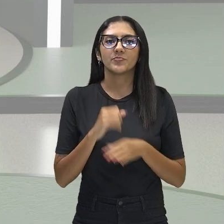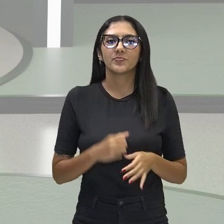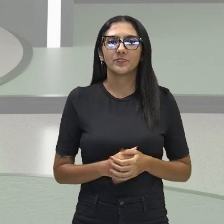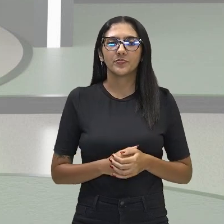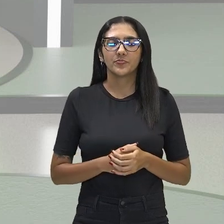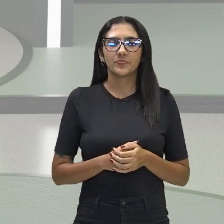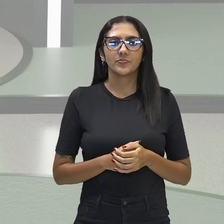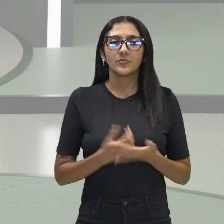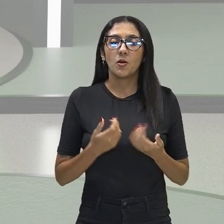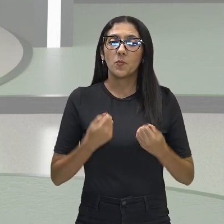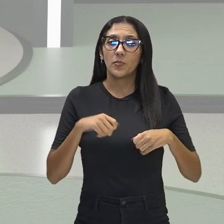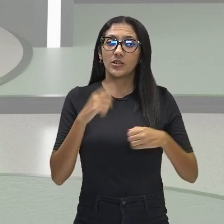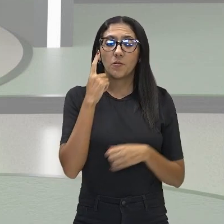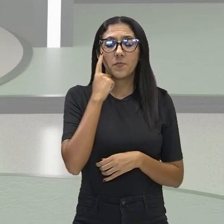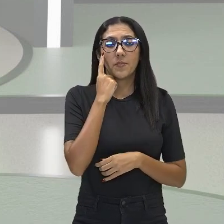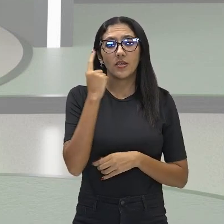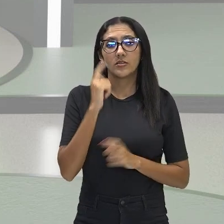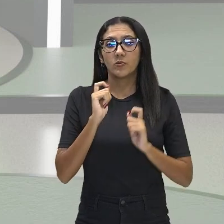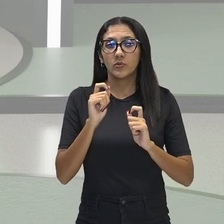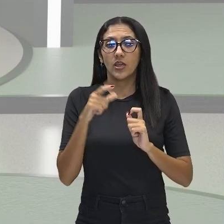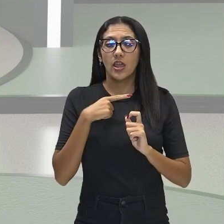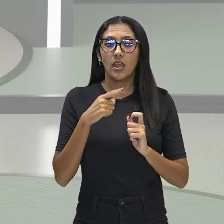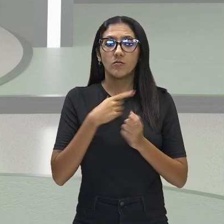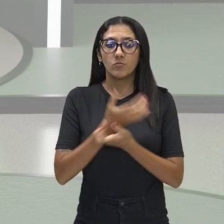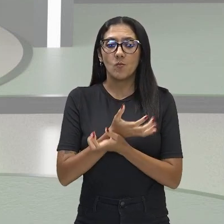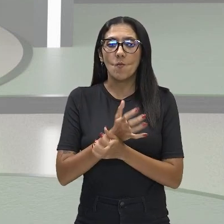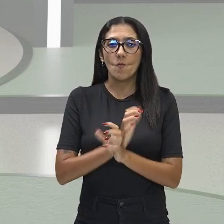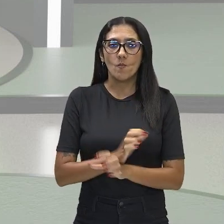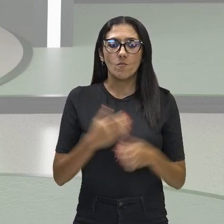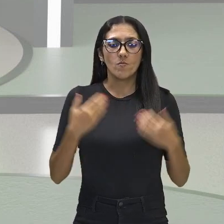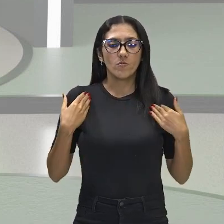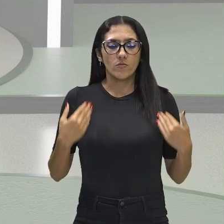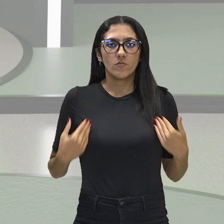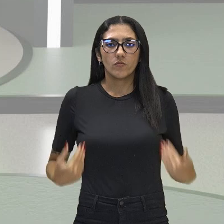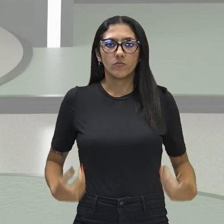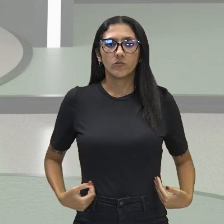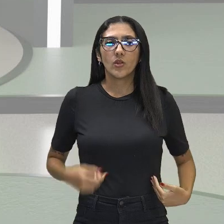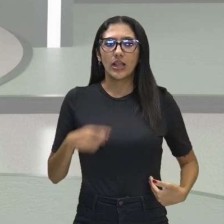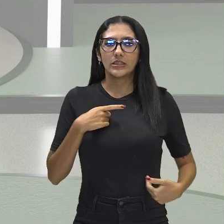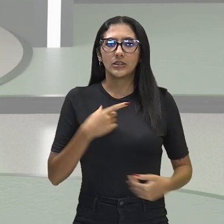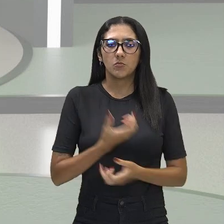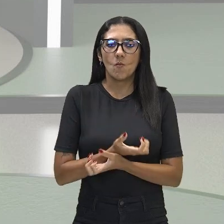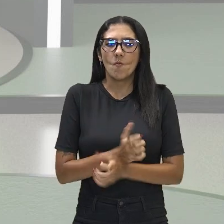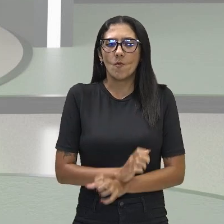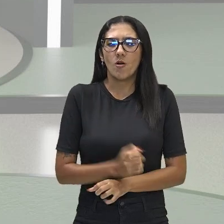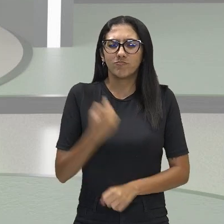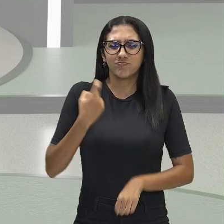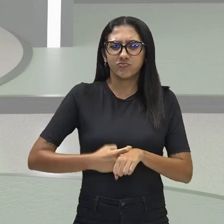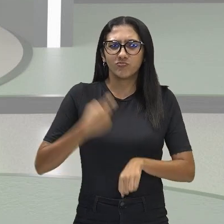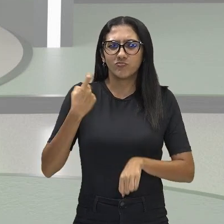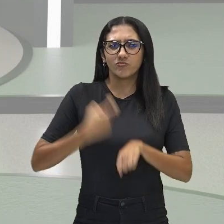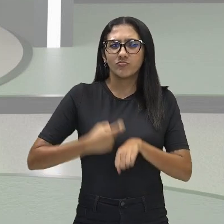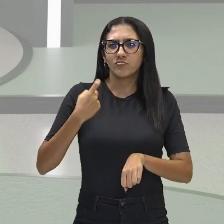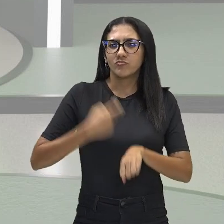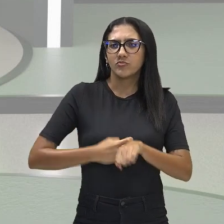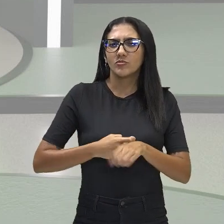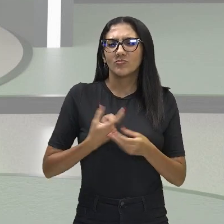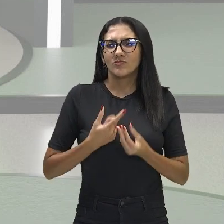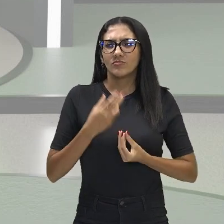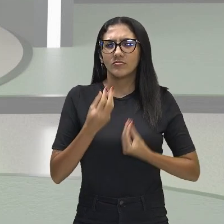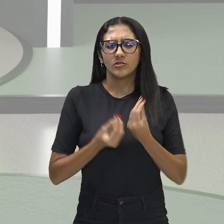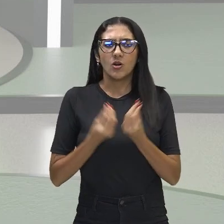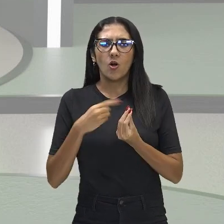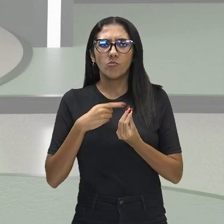tem que pensar o quê? Esse esqueleto, nós vimos aí, ele é rígido, certo? Então, quem vai permitir